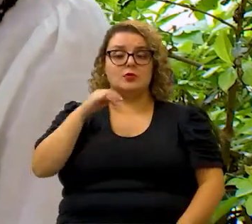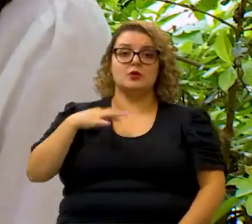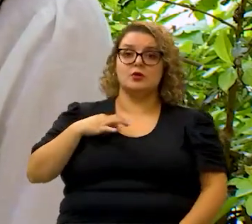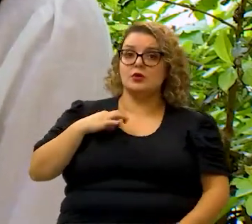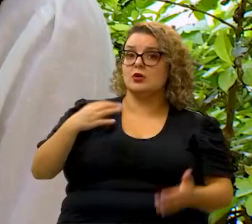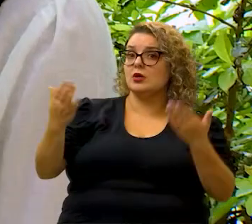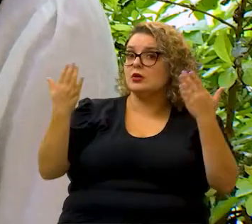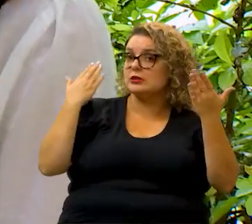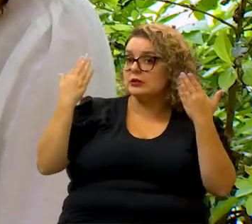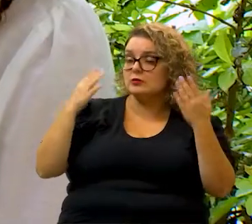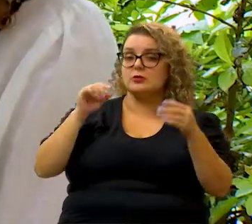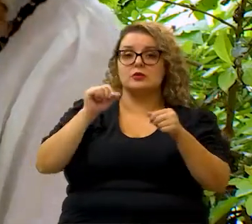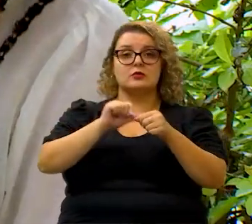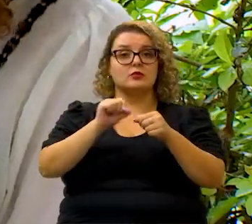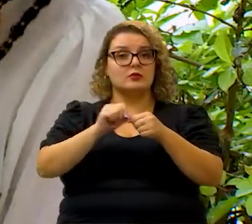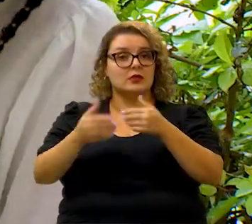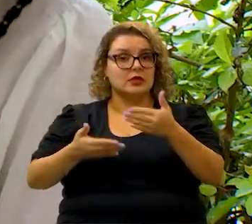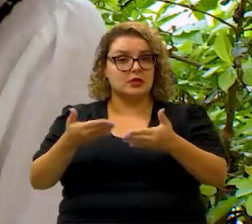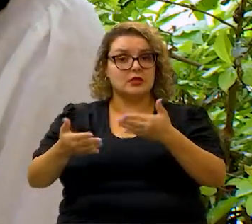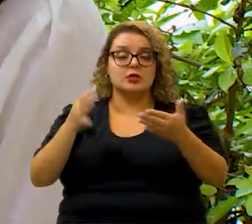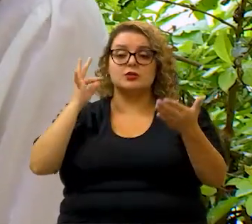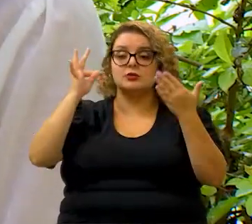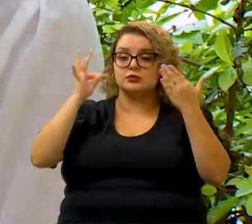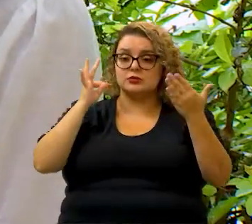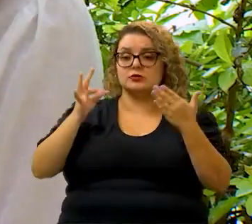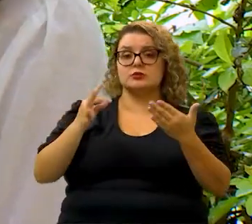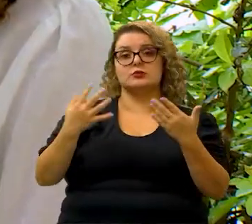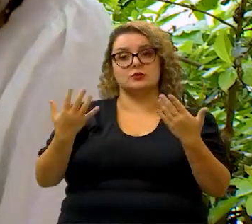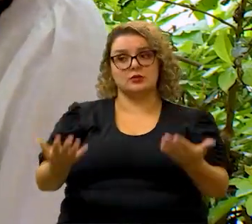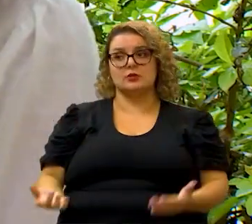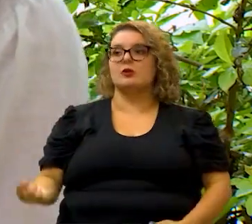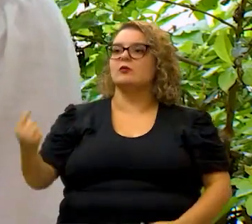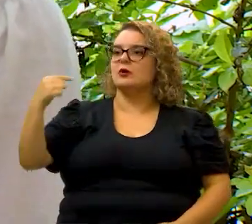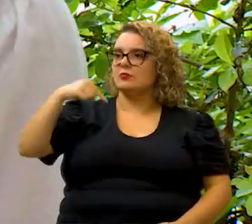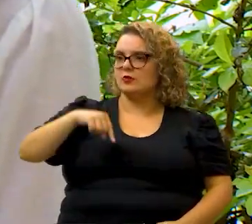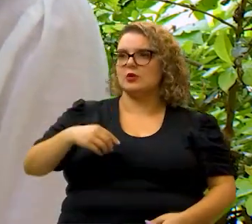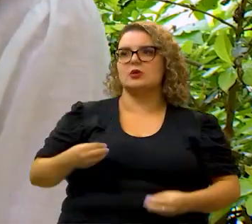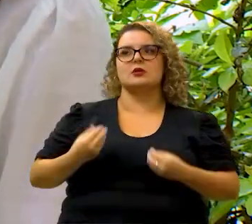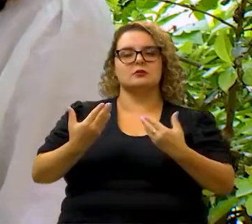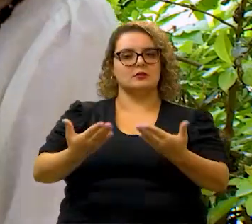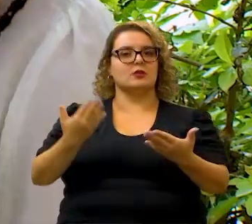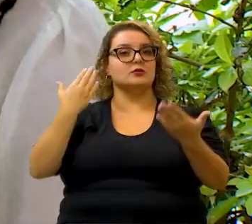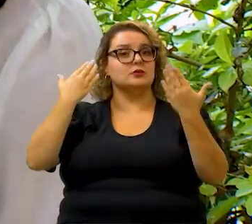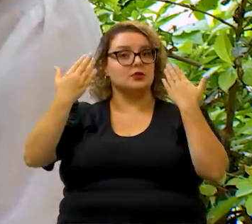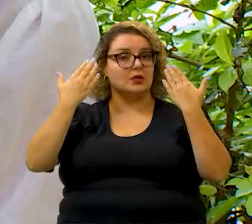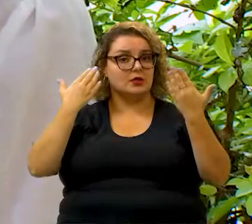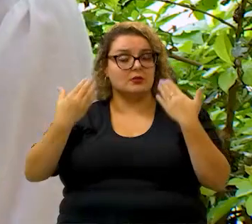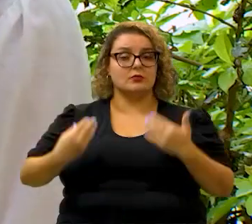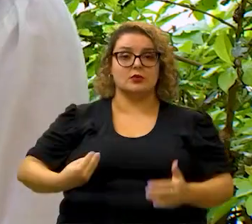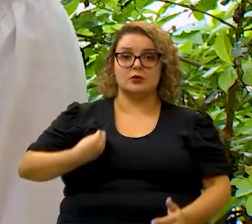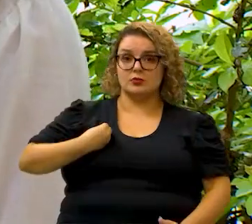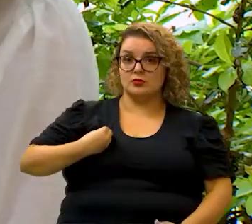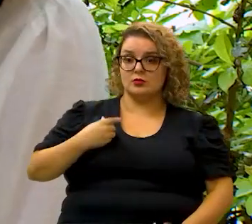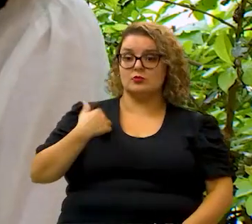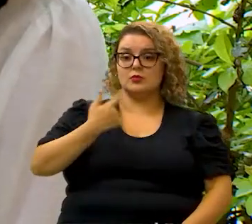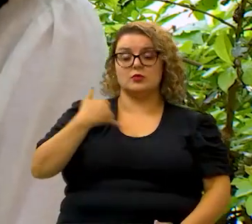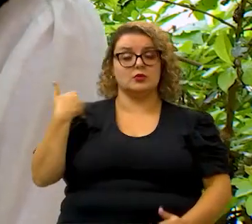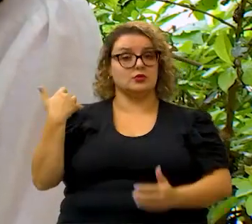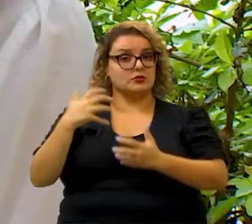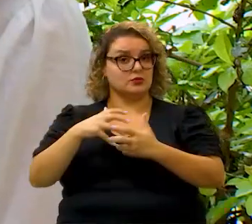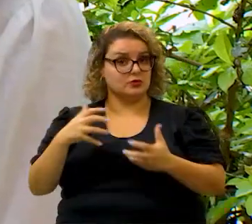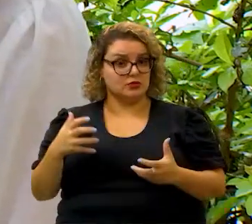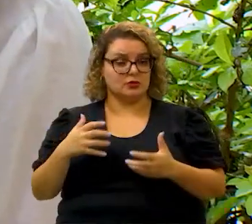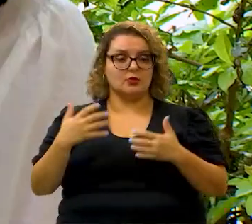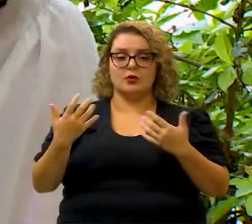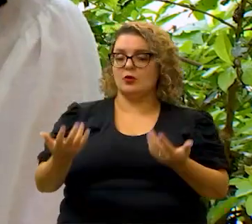nós temos voluntários da psicologia que fazem o serviço de terapia mesmo. Então, vêm para cá, fornecem terapia